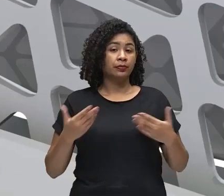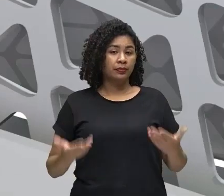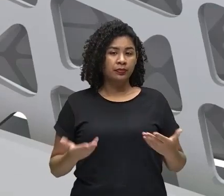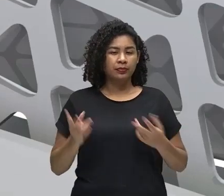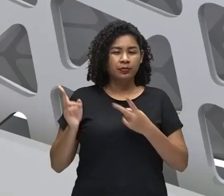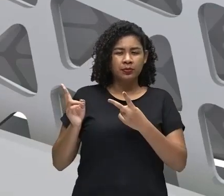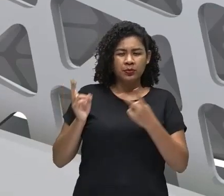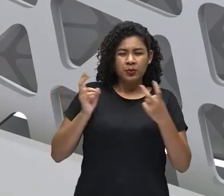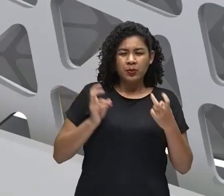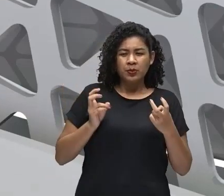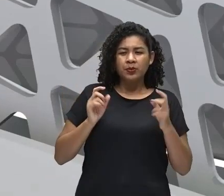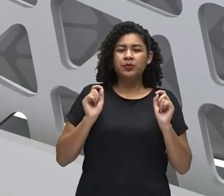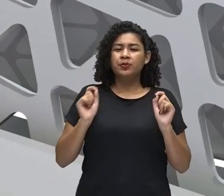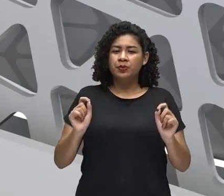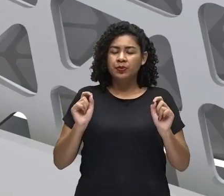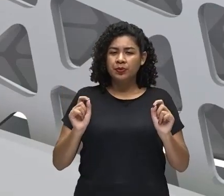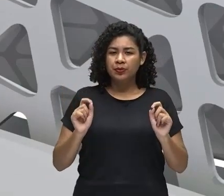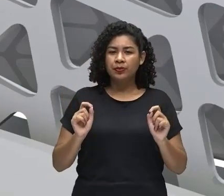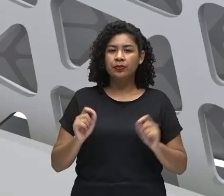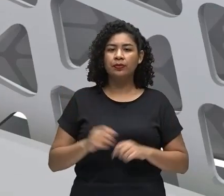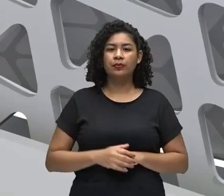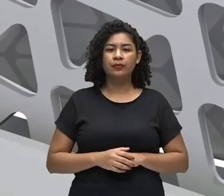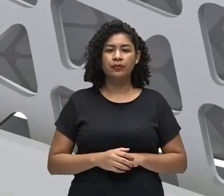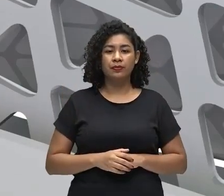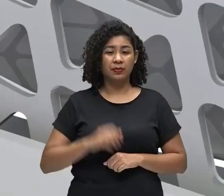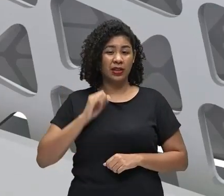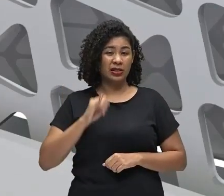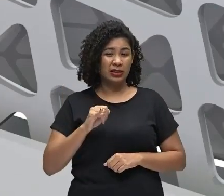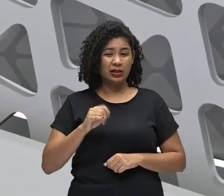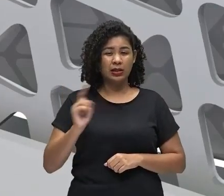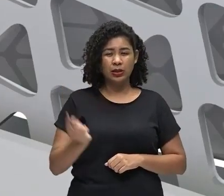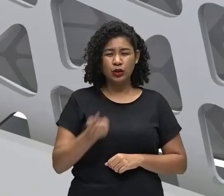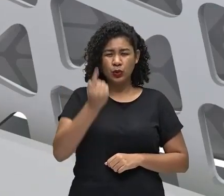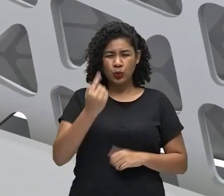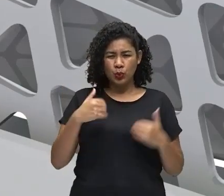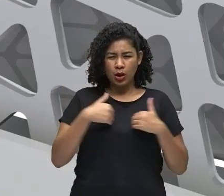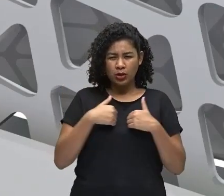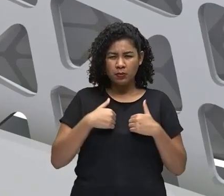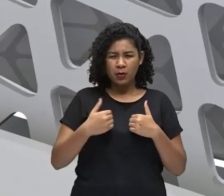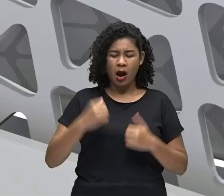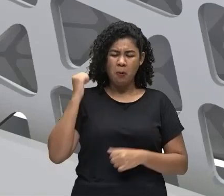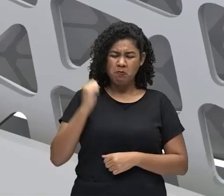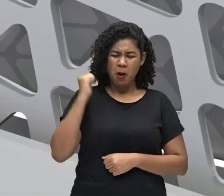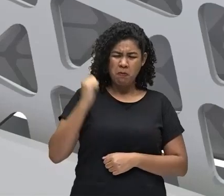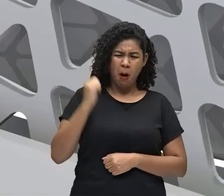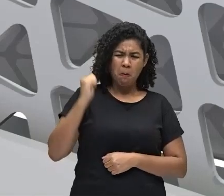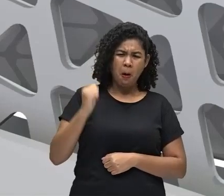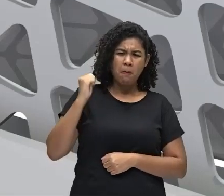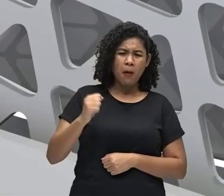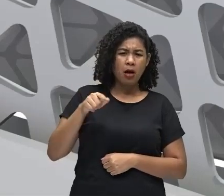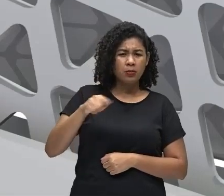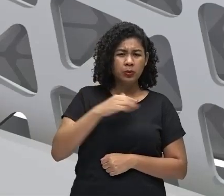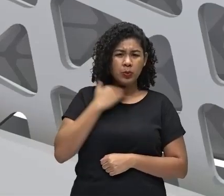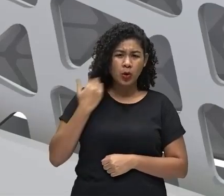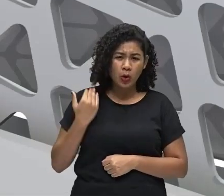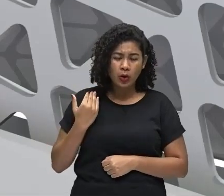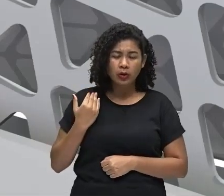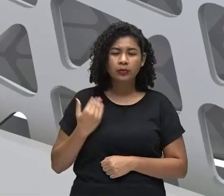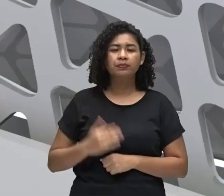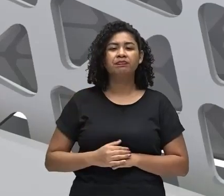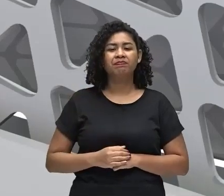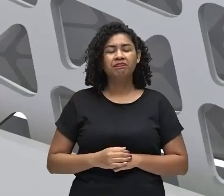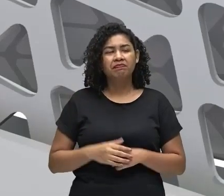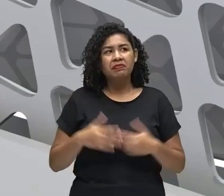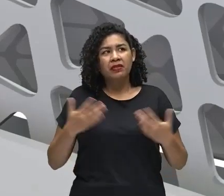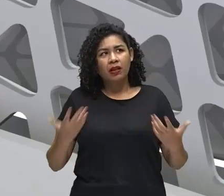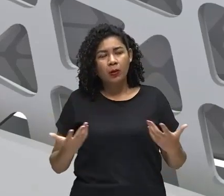gente pôde observar anteriormente, quando você retira uma dessas espécies, né? Quando acontece ali a retirada de uma delas,